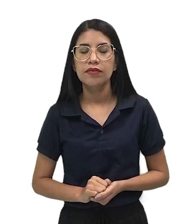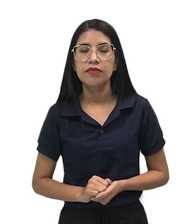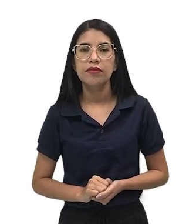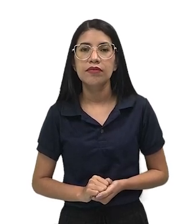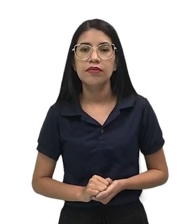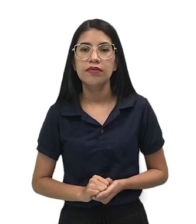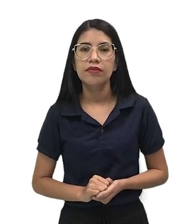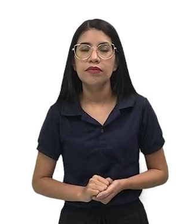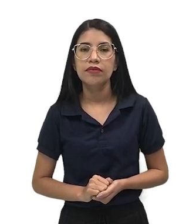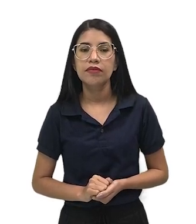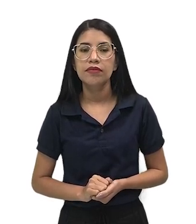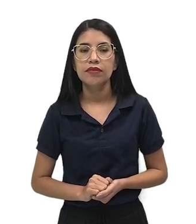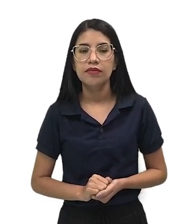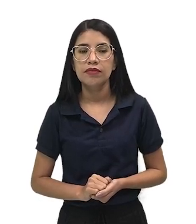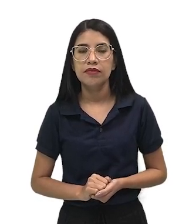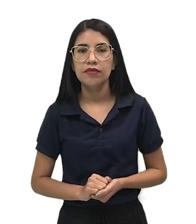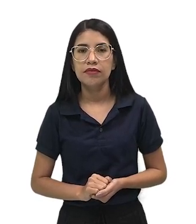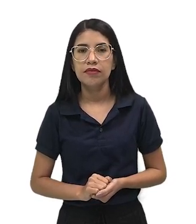depois